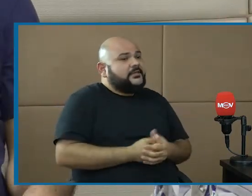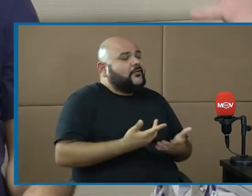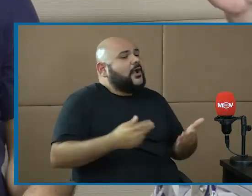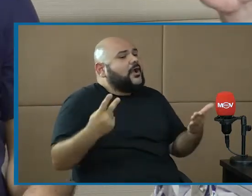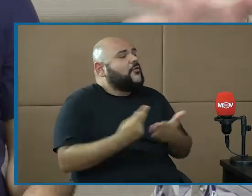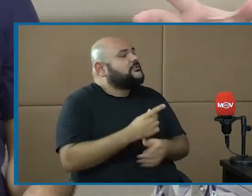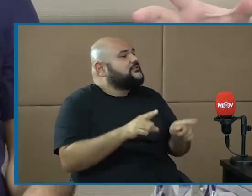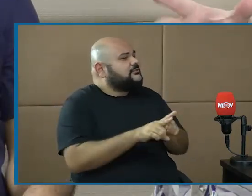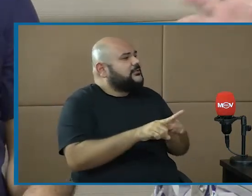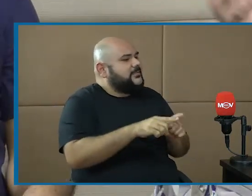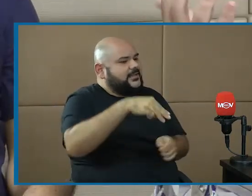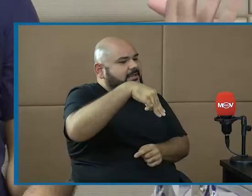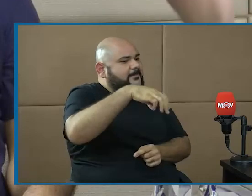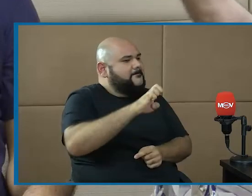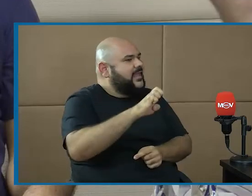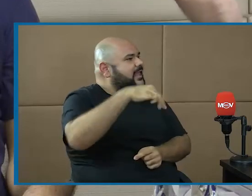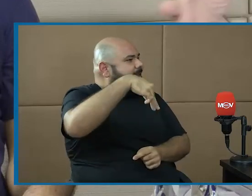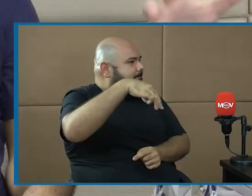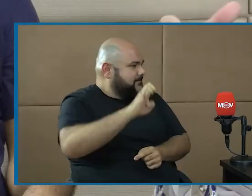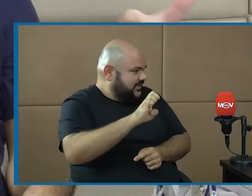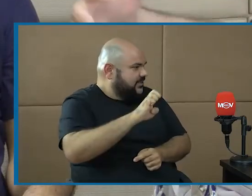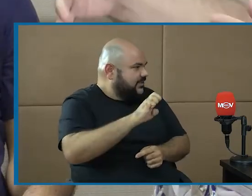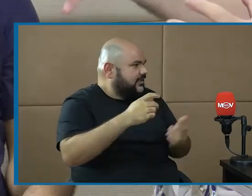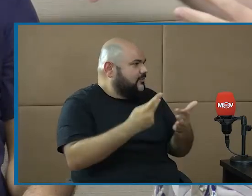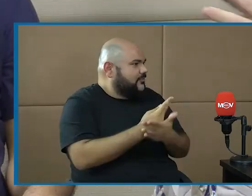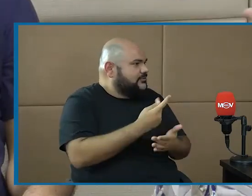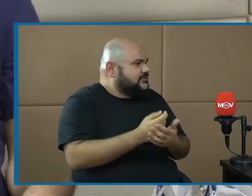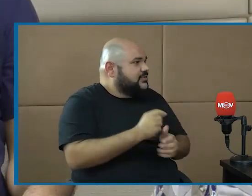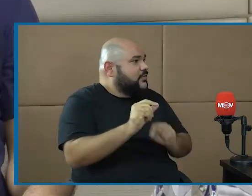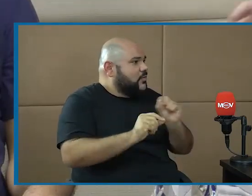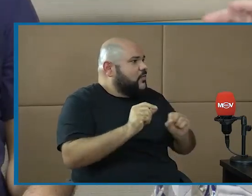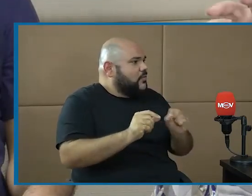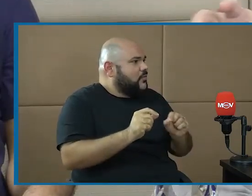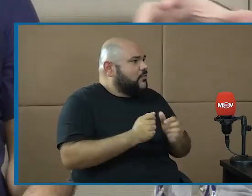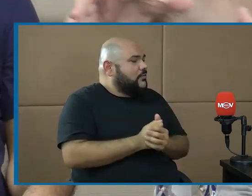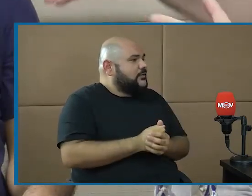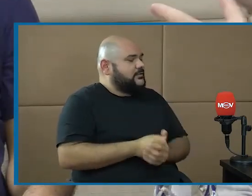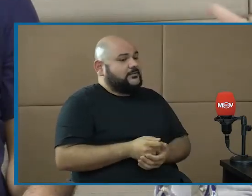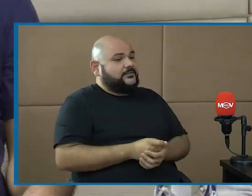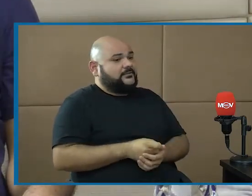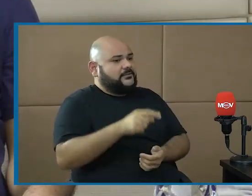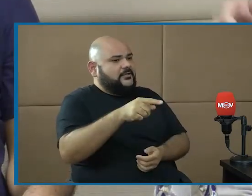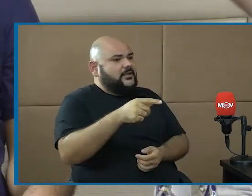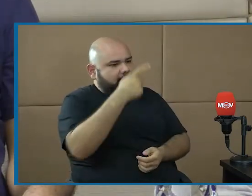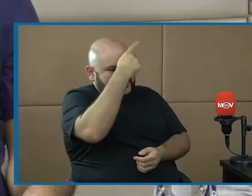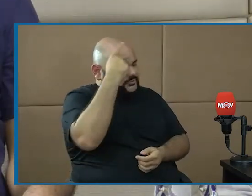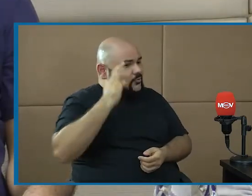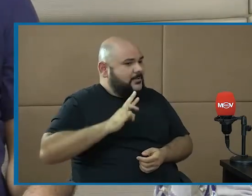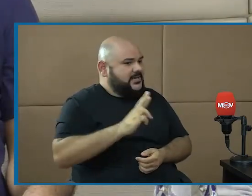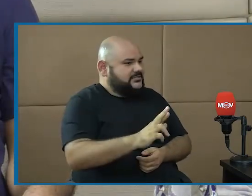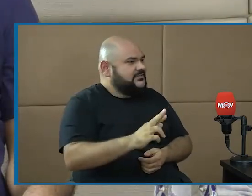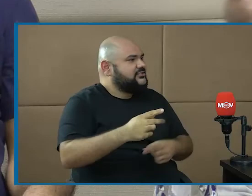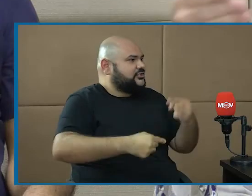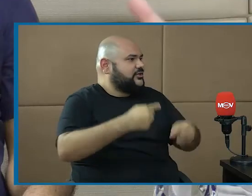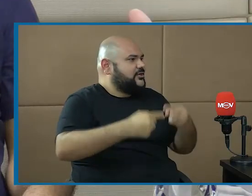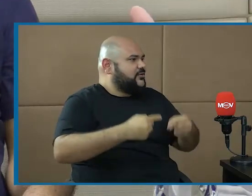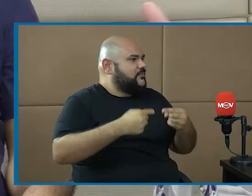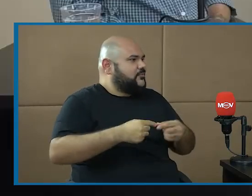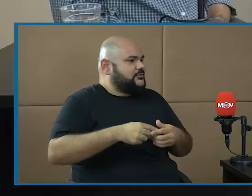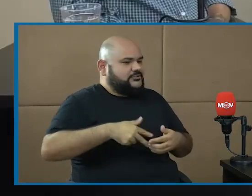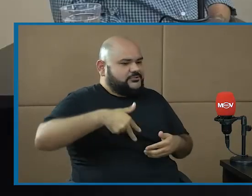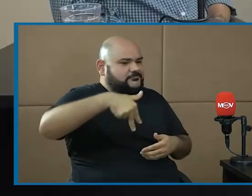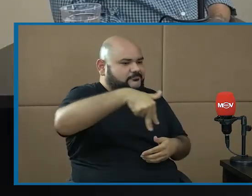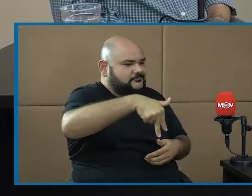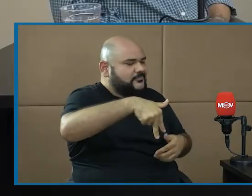país pegou o intérprete dele que estava na frente da câmera e colocou para trás. Não. Aí o intérprete ficou atrás. Quem é que vai